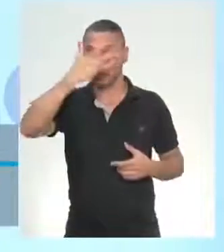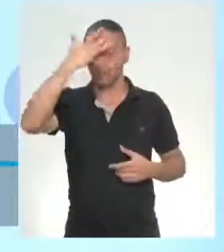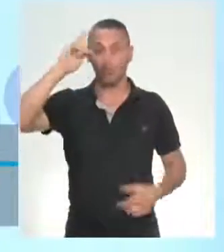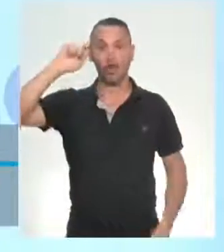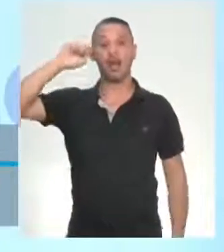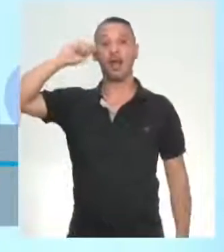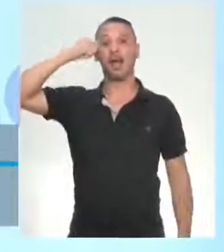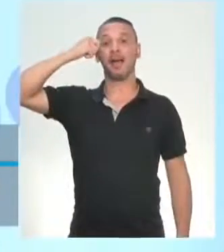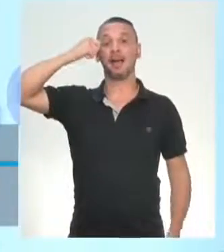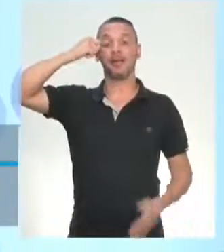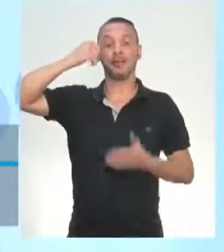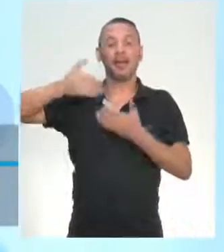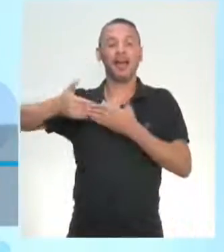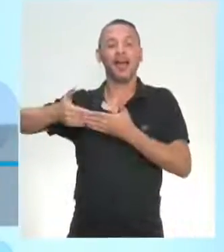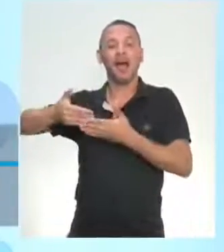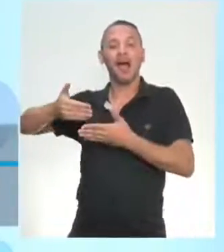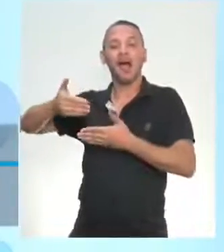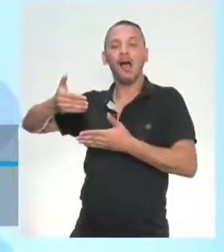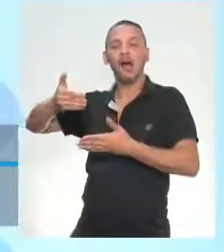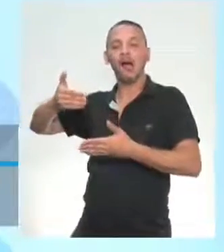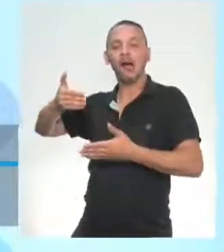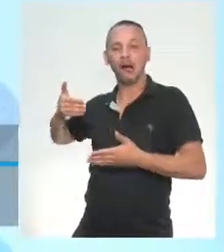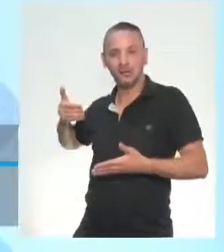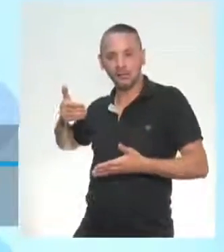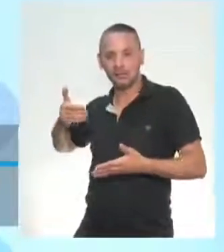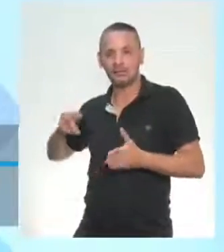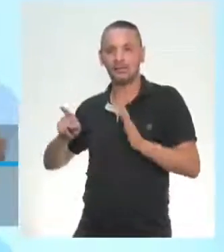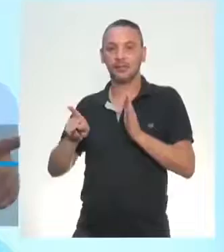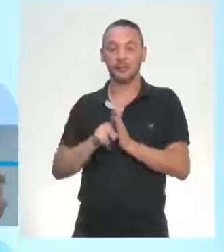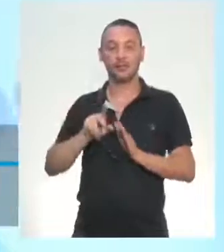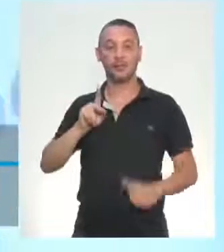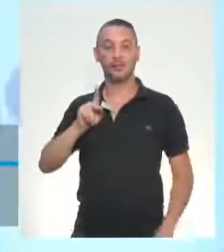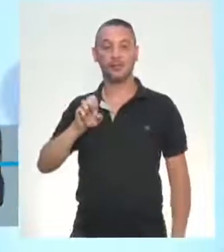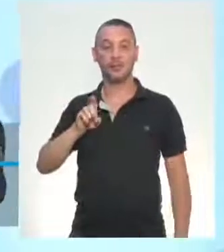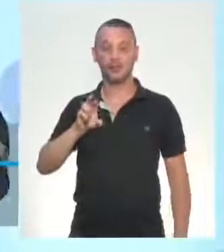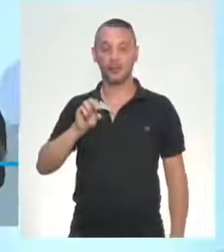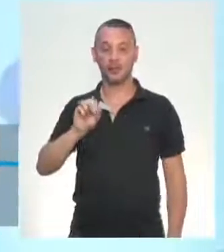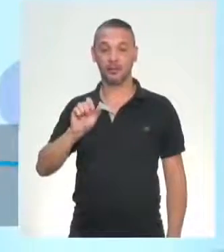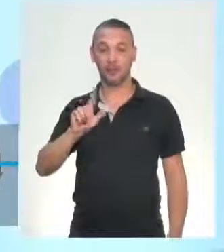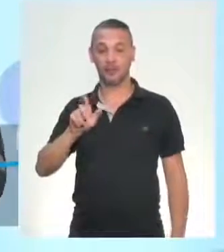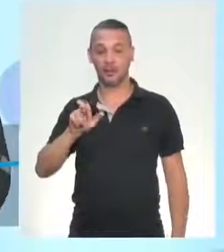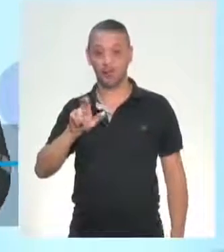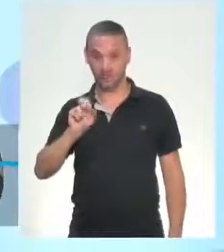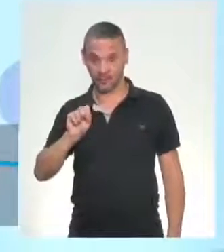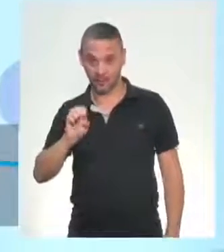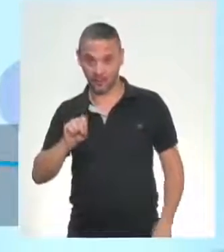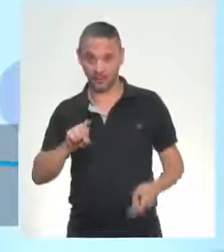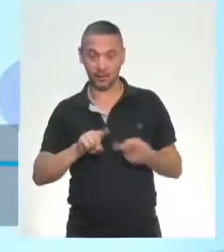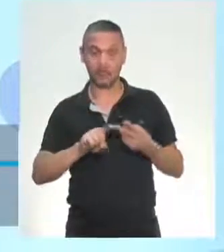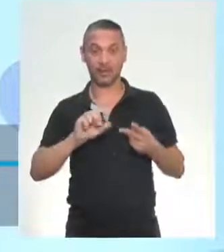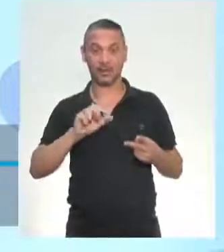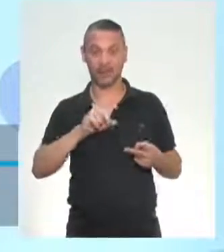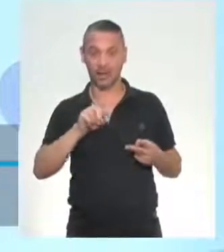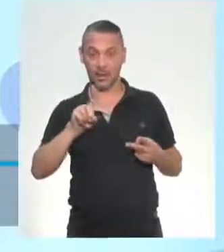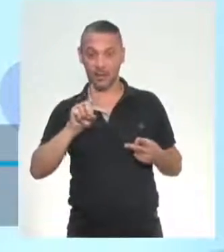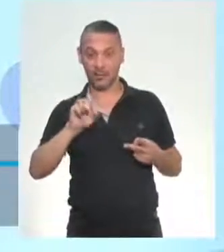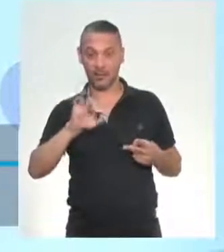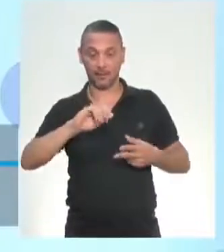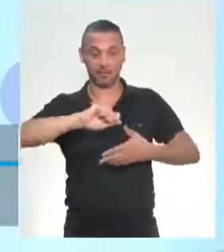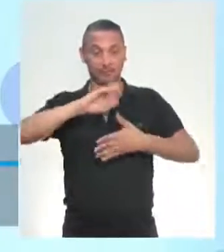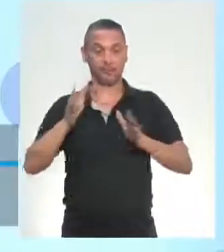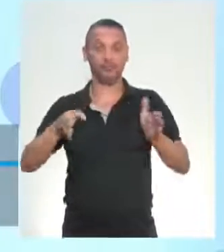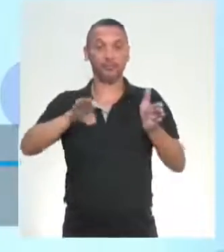africanos, antes aí da chegada de Pedro Álvares Cabral e de Cristóvão Colombo às Américas,